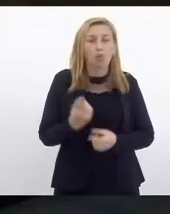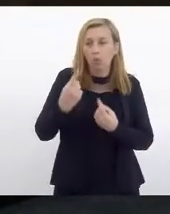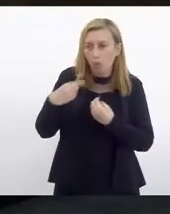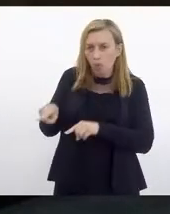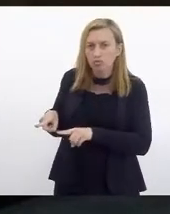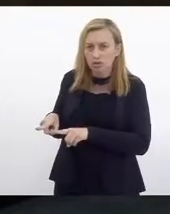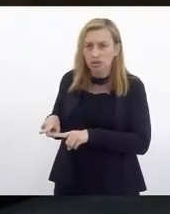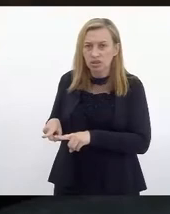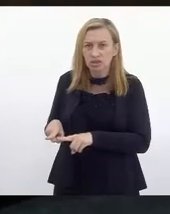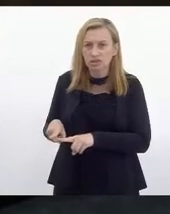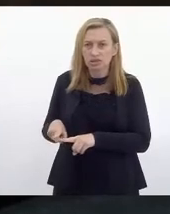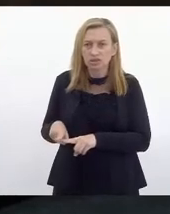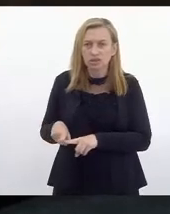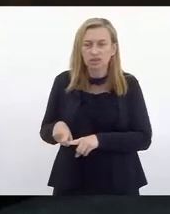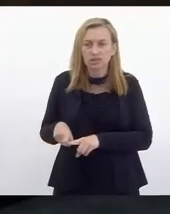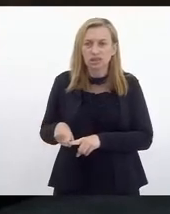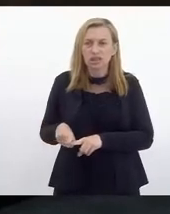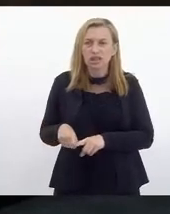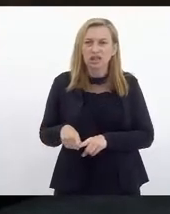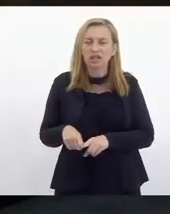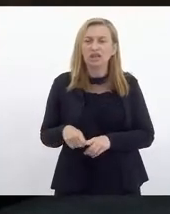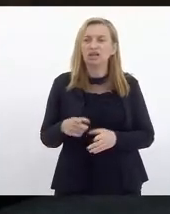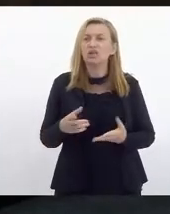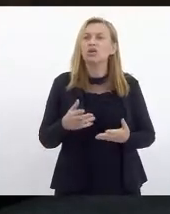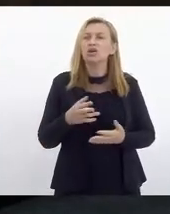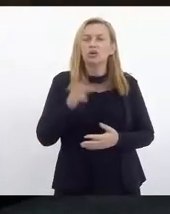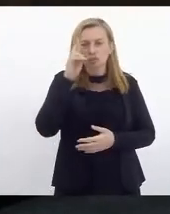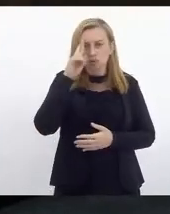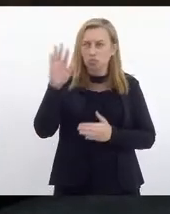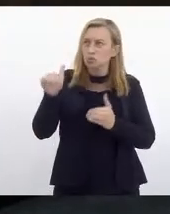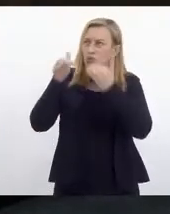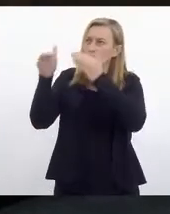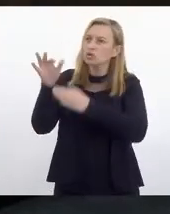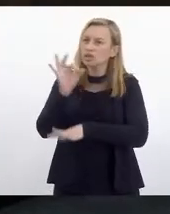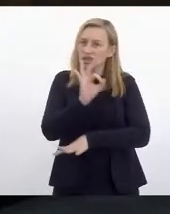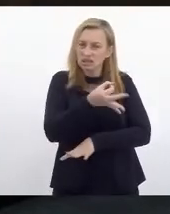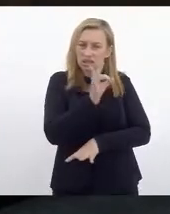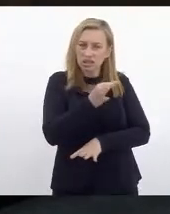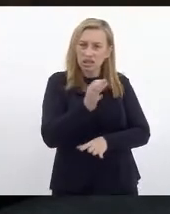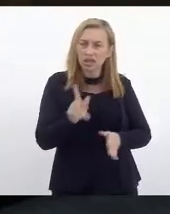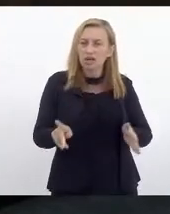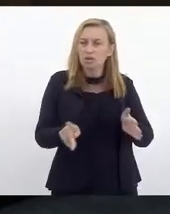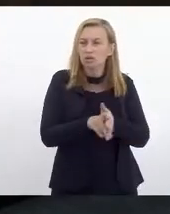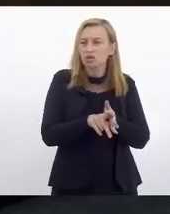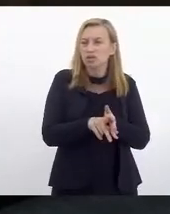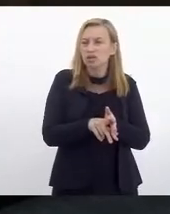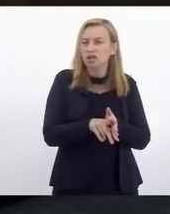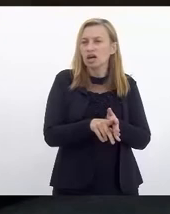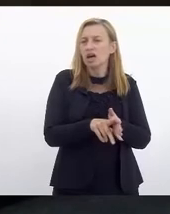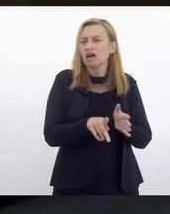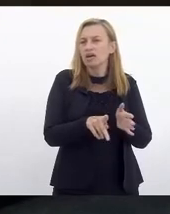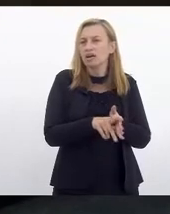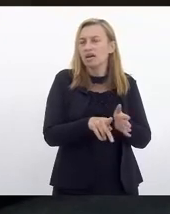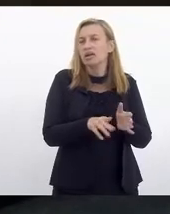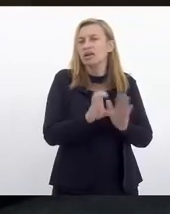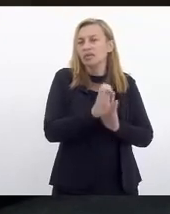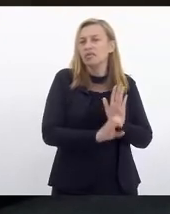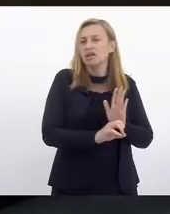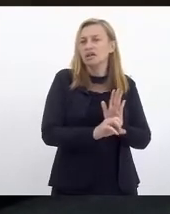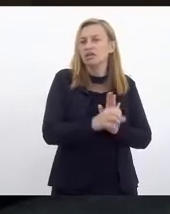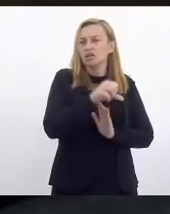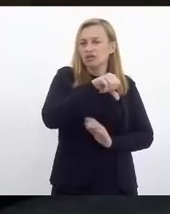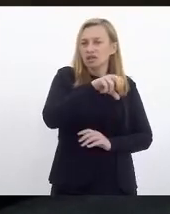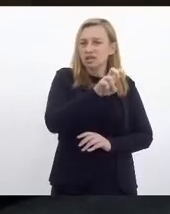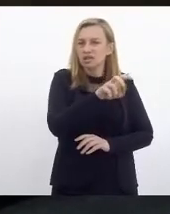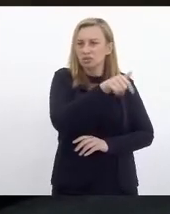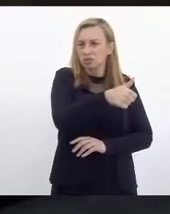contrários a esse formato. Vossa Excelência tem razão, ele é produto da Emenda Constitucional 95 de 2016, portanto, já